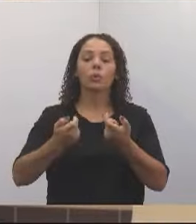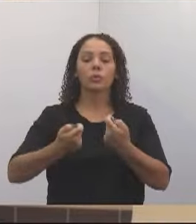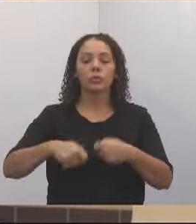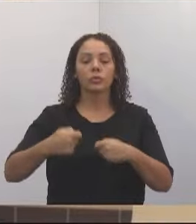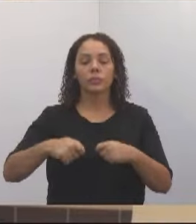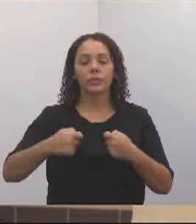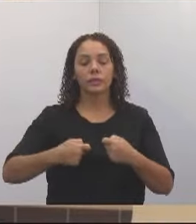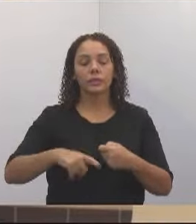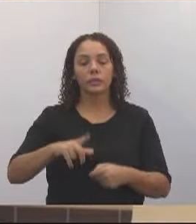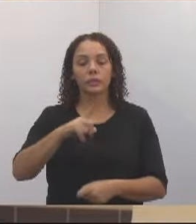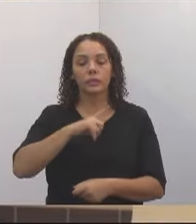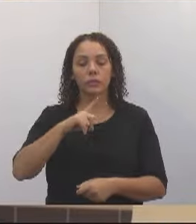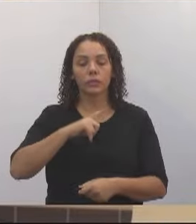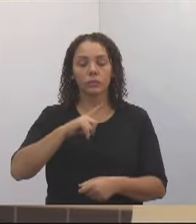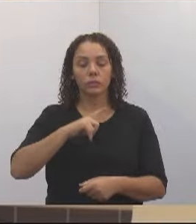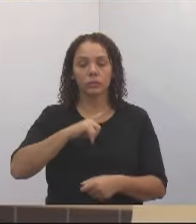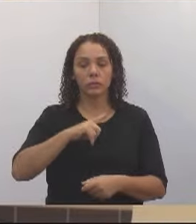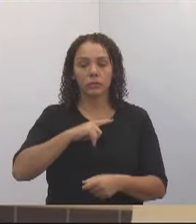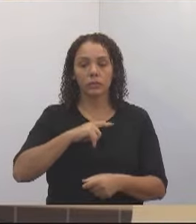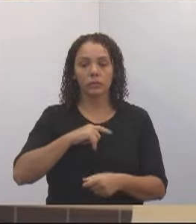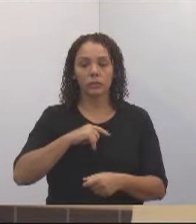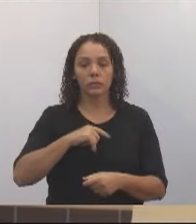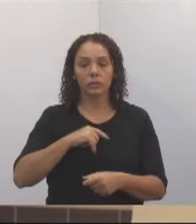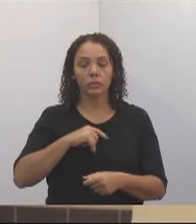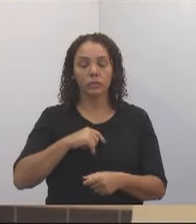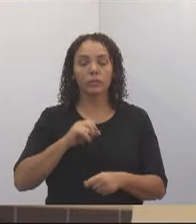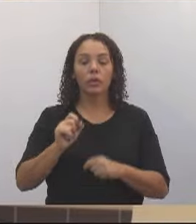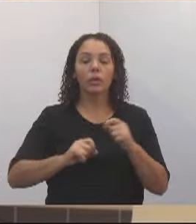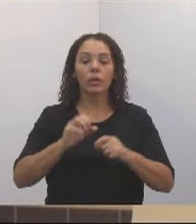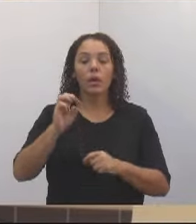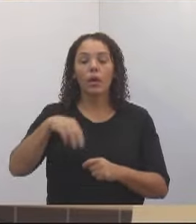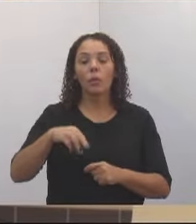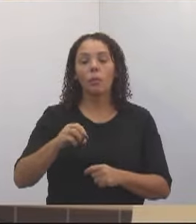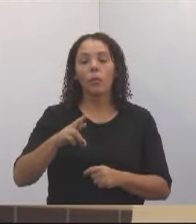qualquer que seja a atividade pública, que é a moralidade.